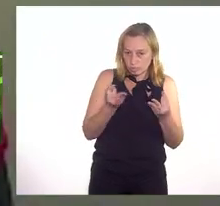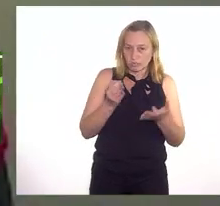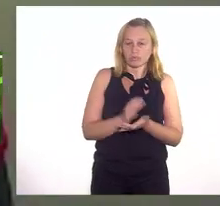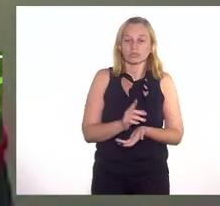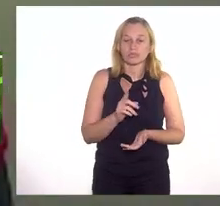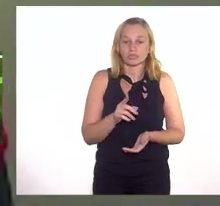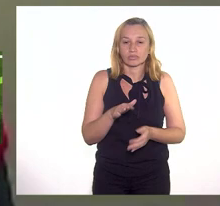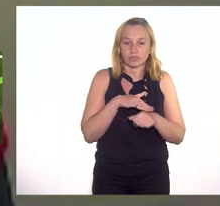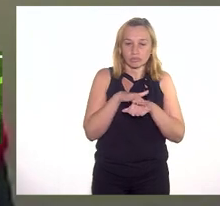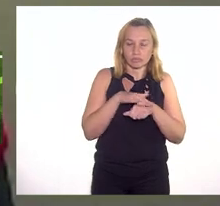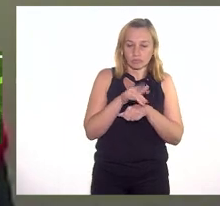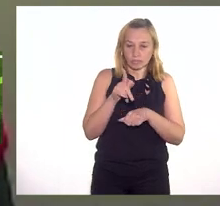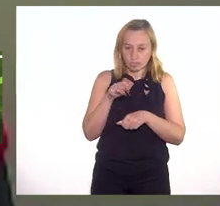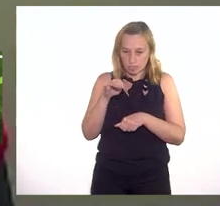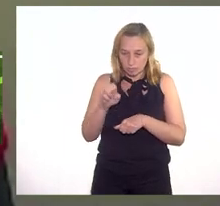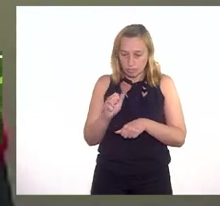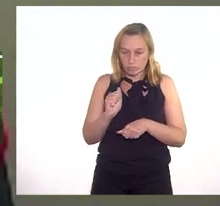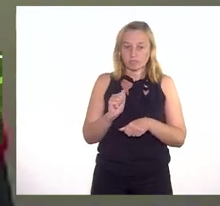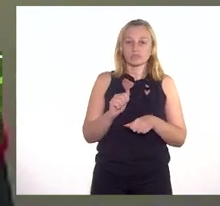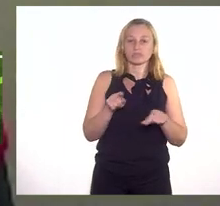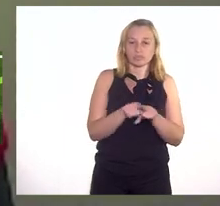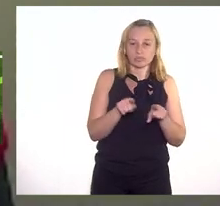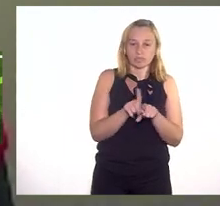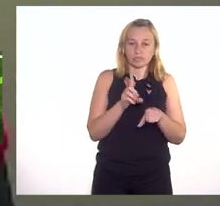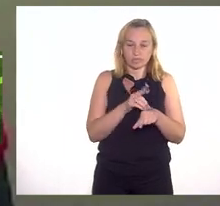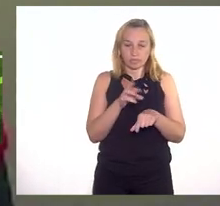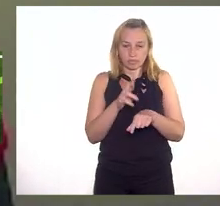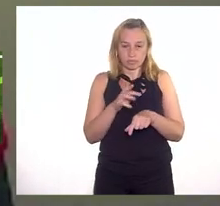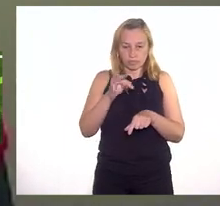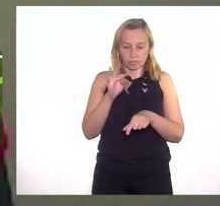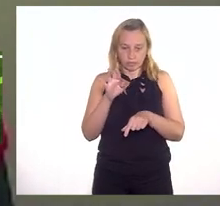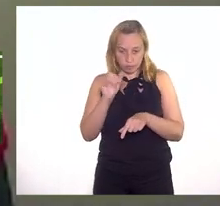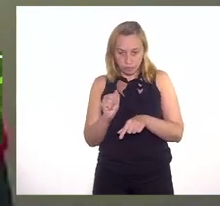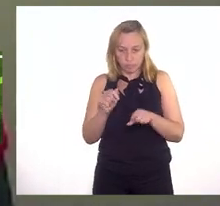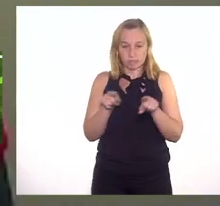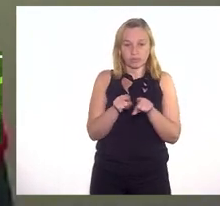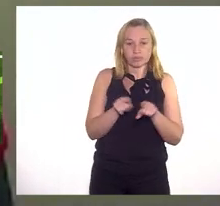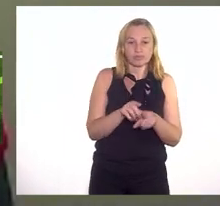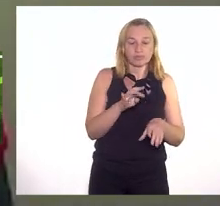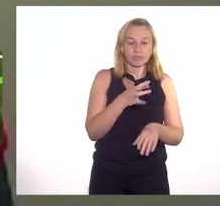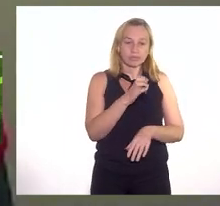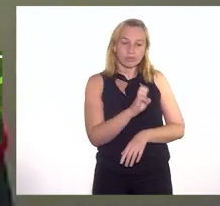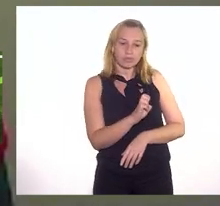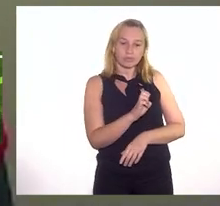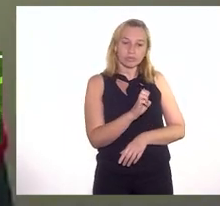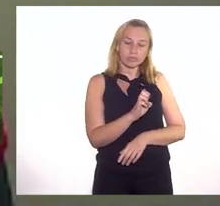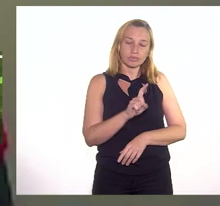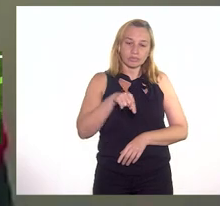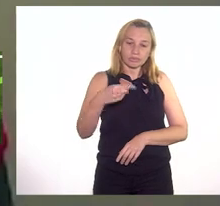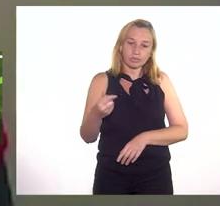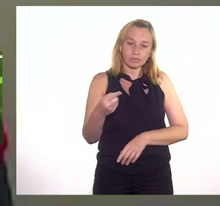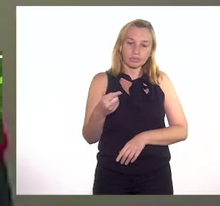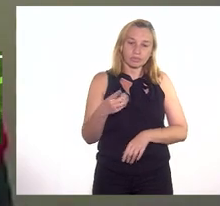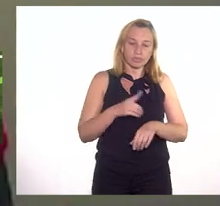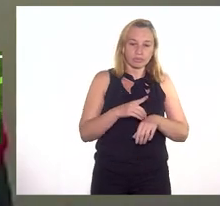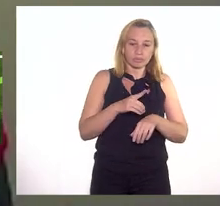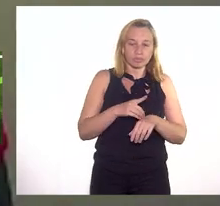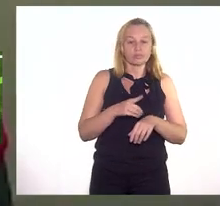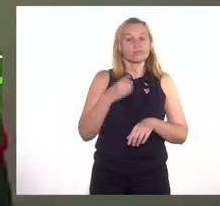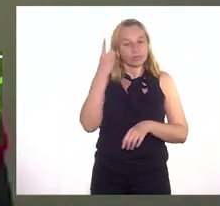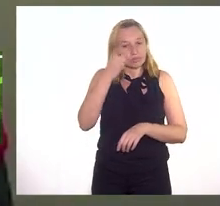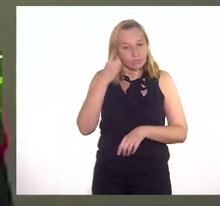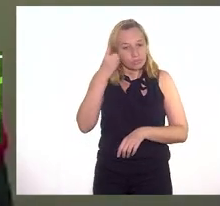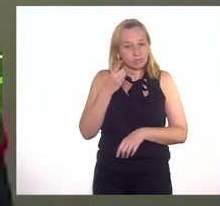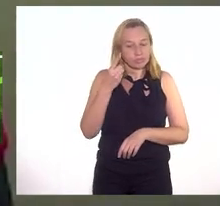conversar, Ângela, por favor, e doutora Fernanda também, tá? Cristiano Silveira, em seguida, deputado Valdec